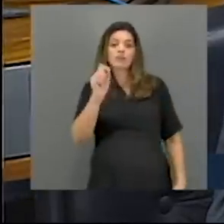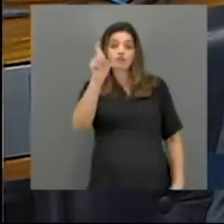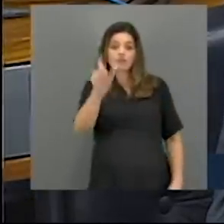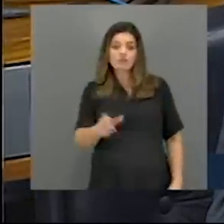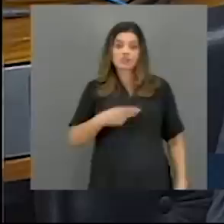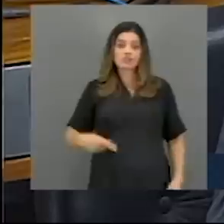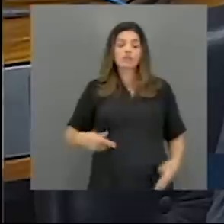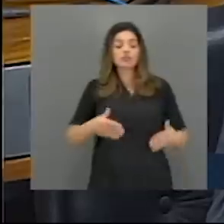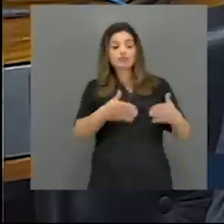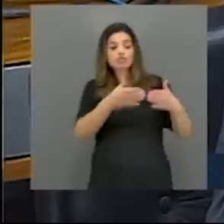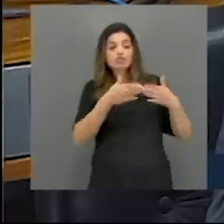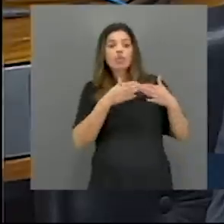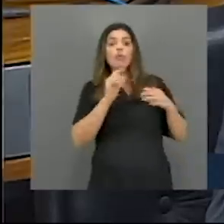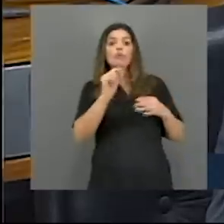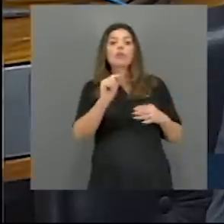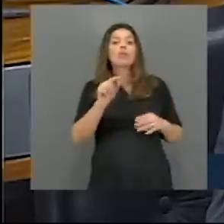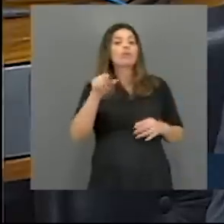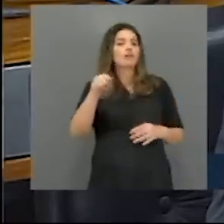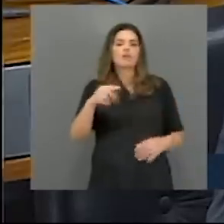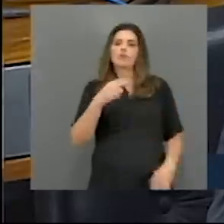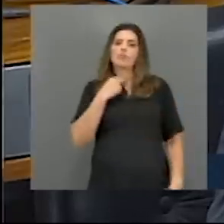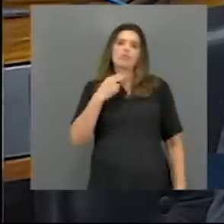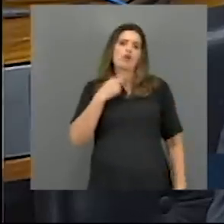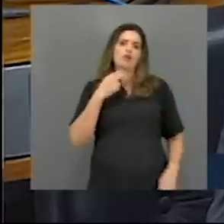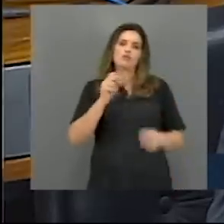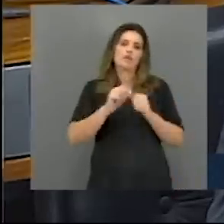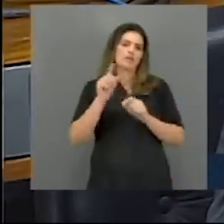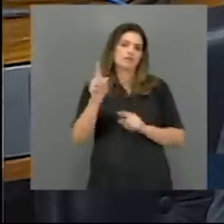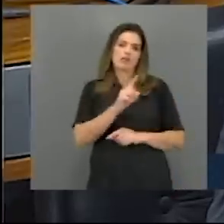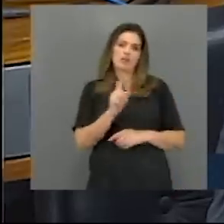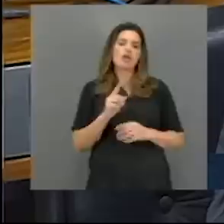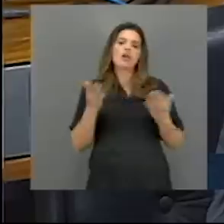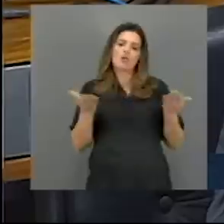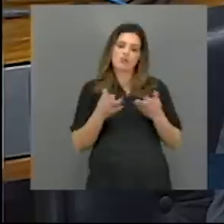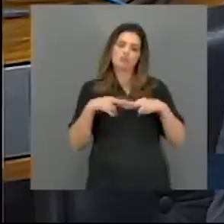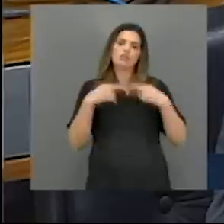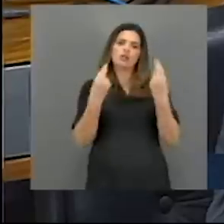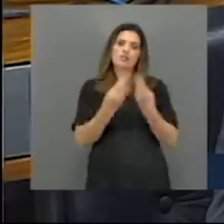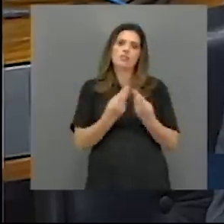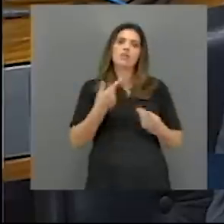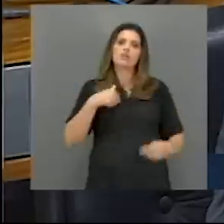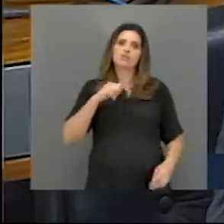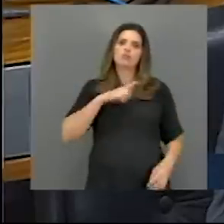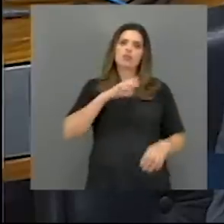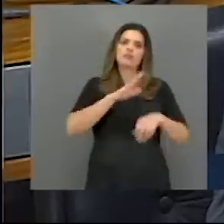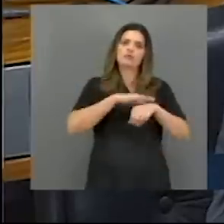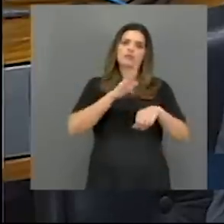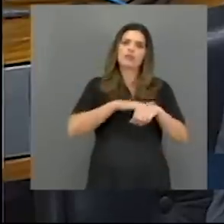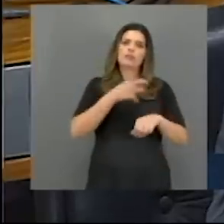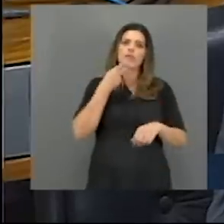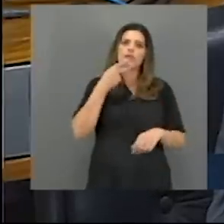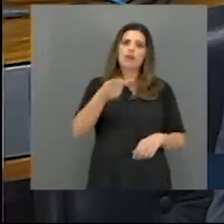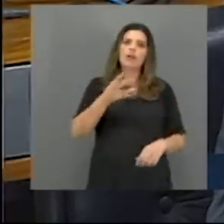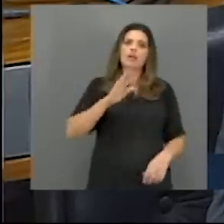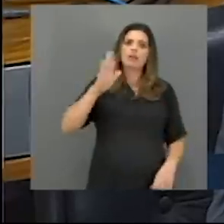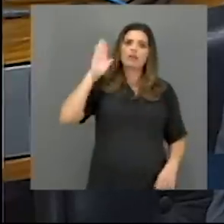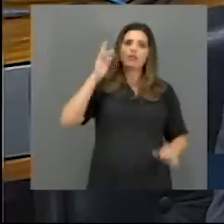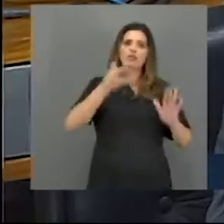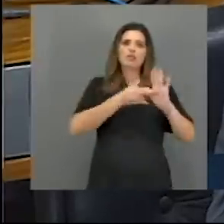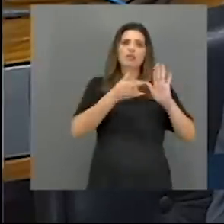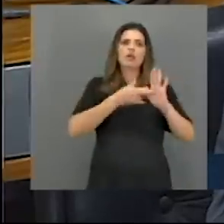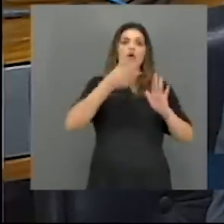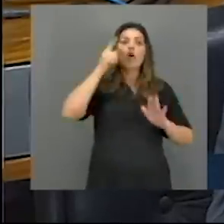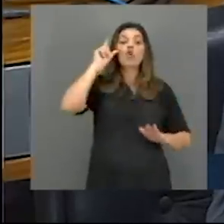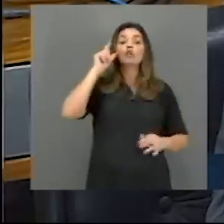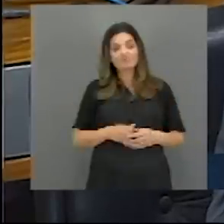Excelência, solicitando que esse tipo de conduta não seja adotada na reunião de hoje e que eu tenha tempo para elaborar a questão de ordem que elaboraria